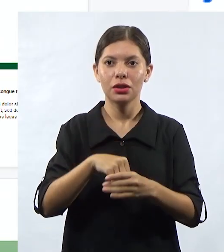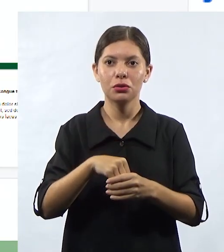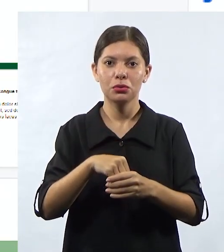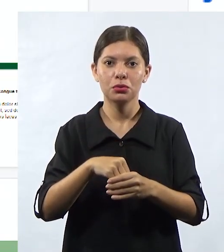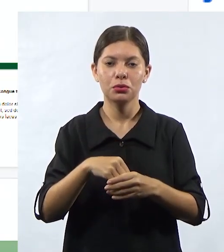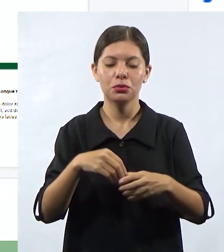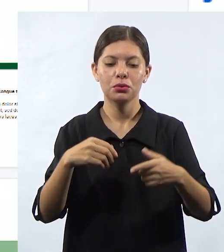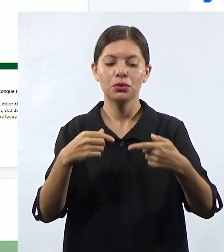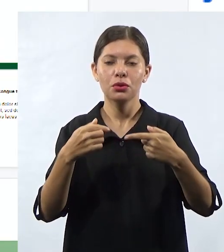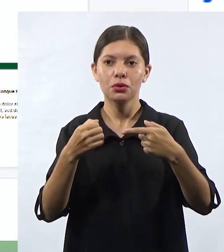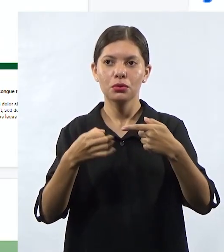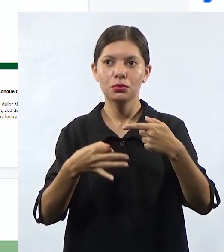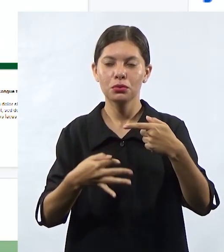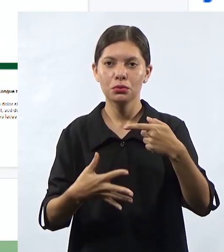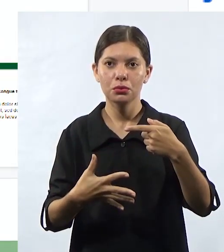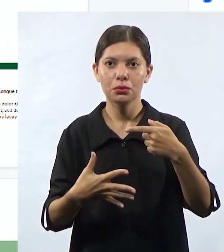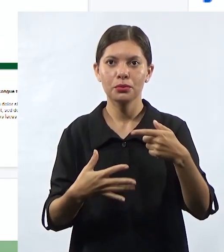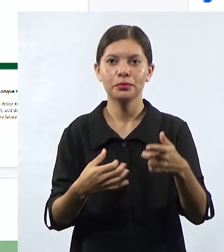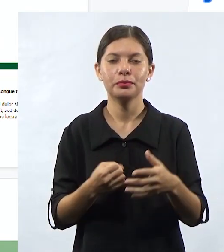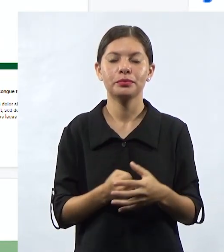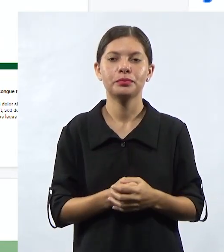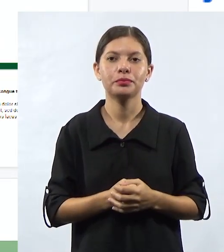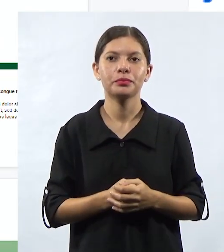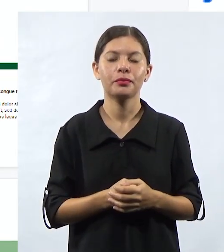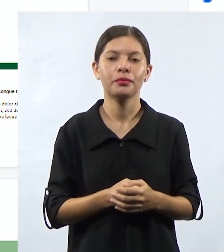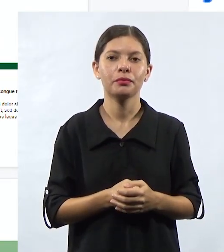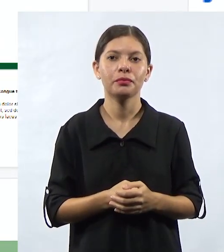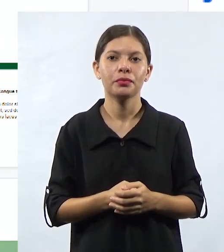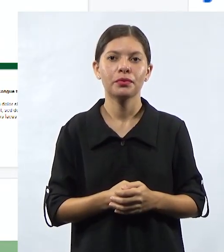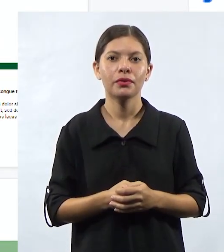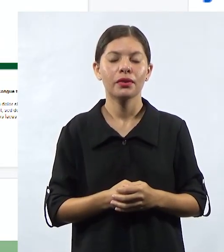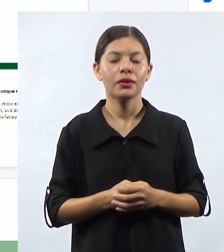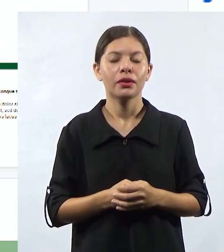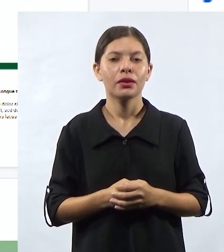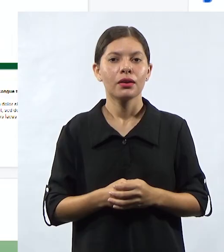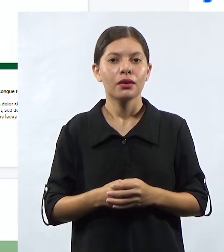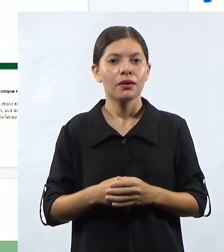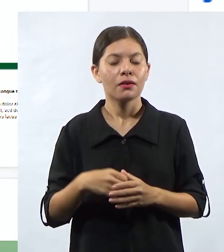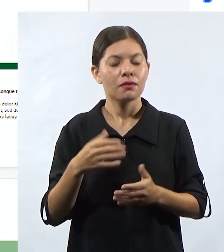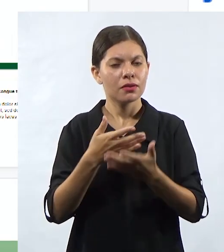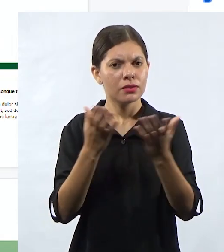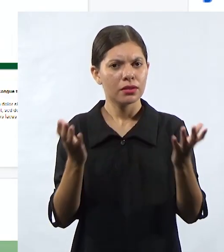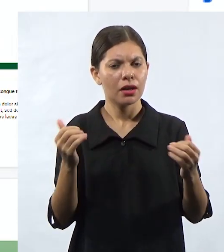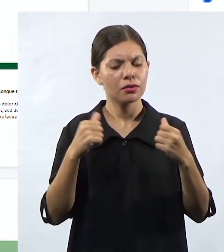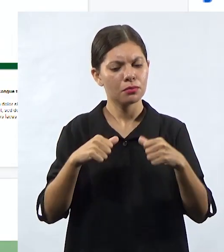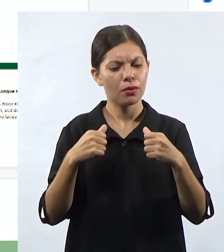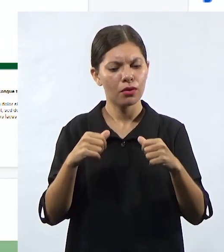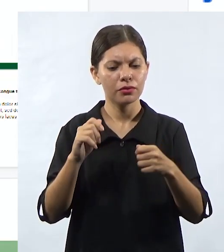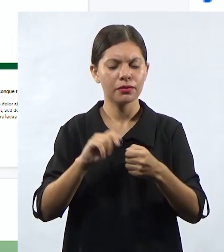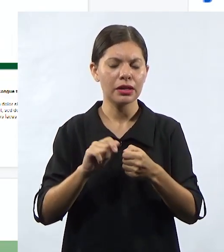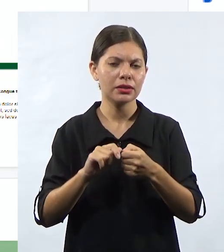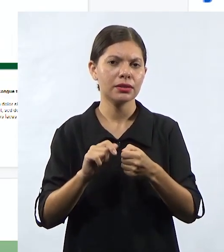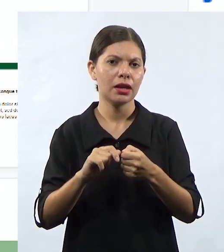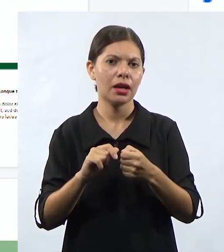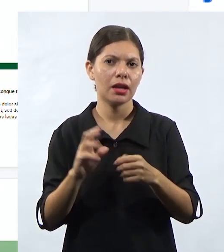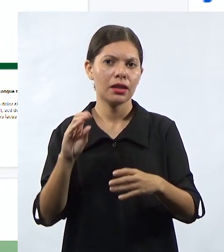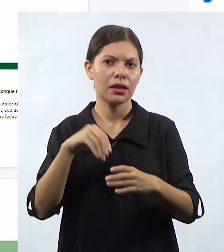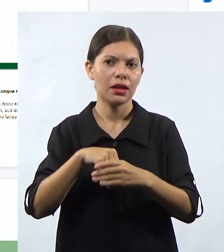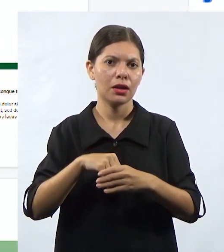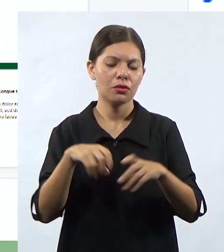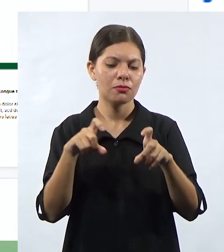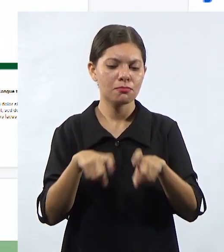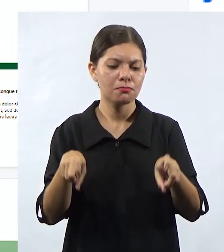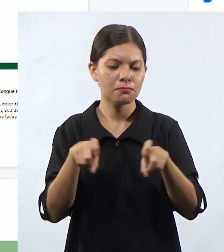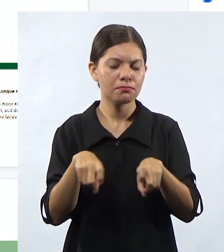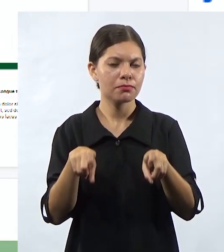do pacote do G Suite. Se você não vou usar aqui, mas você pode fazer ele dentro do do